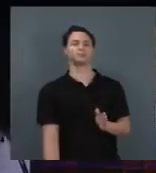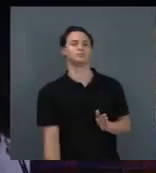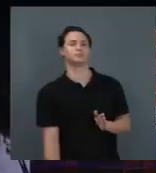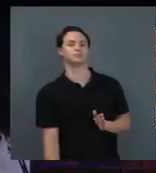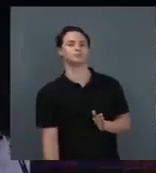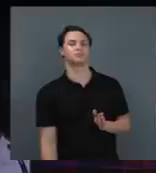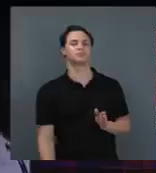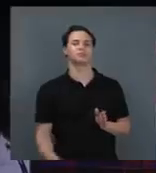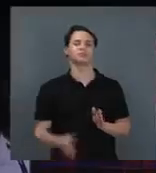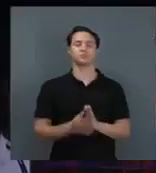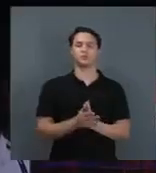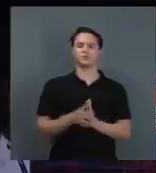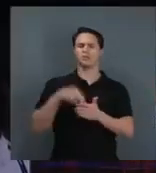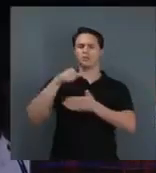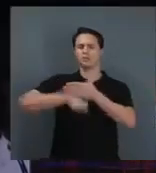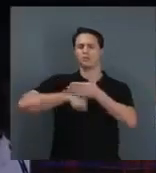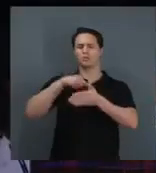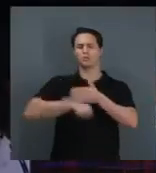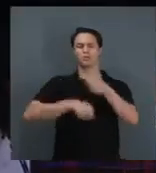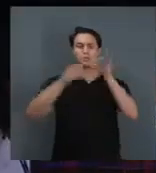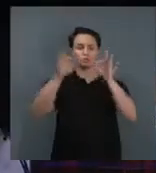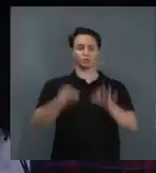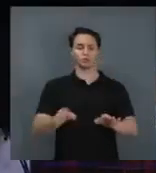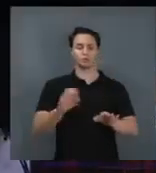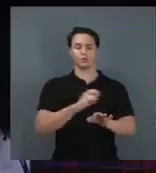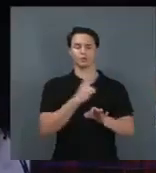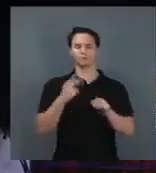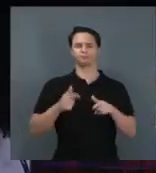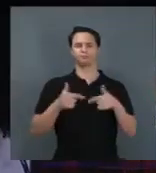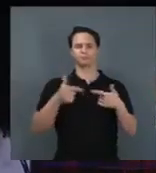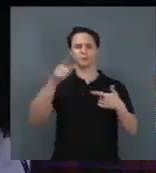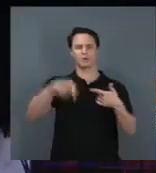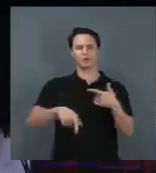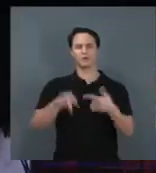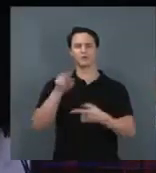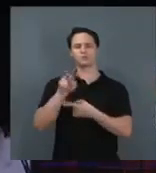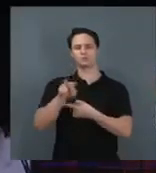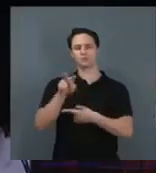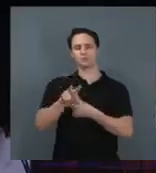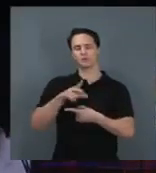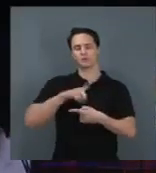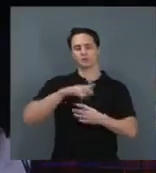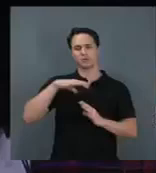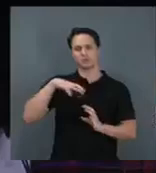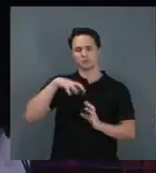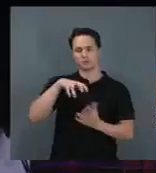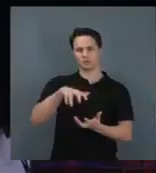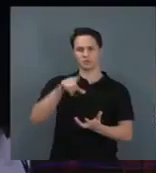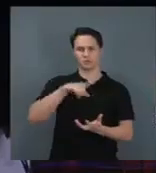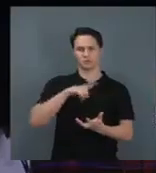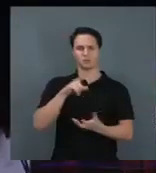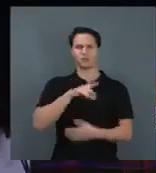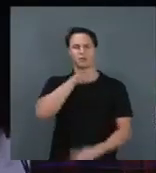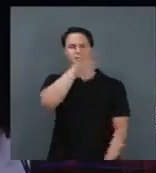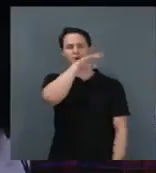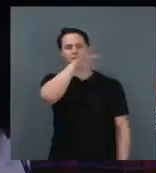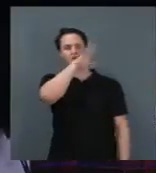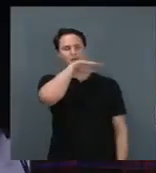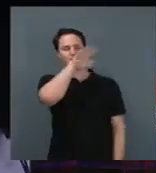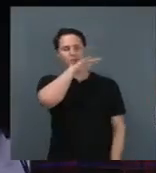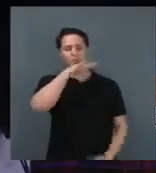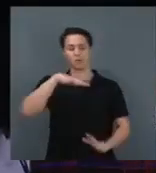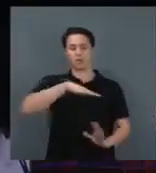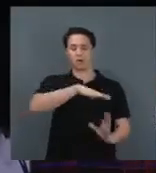luta por justiça, em cada gesto de cuidado com o planeta, com os animais, com o